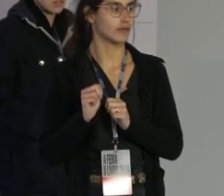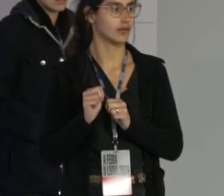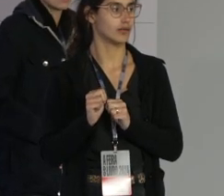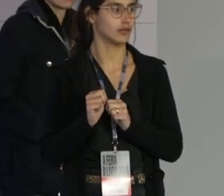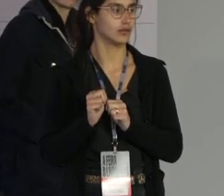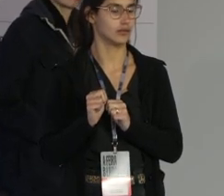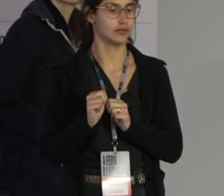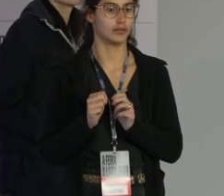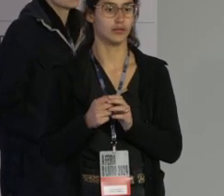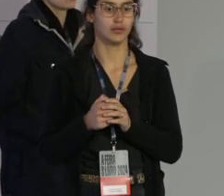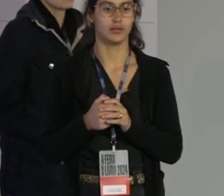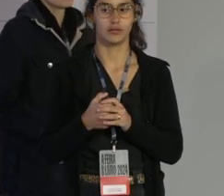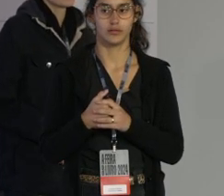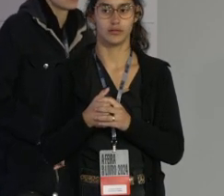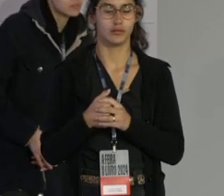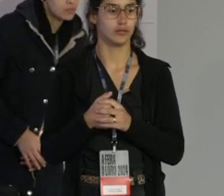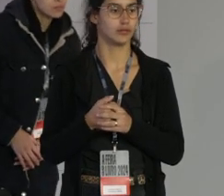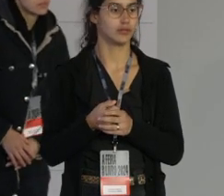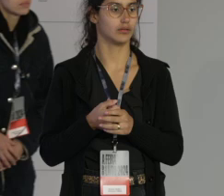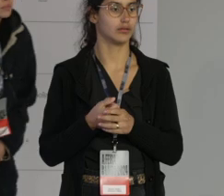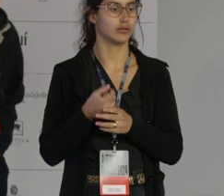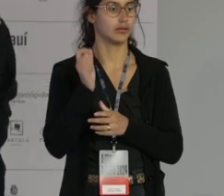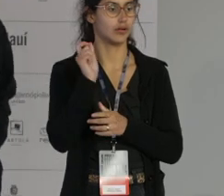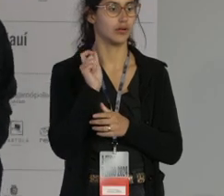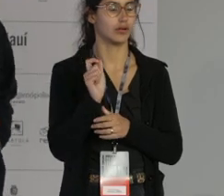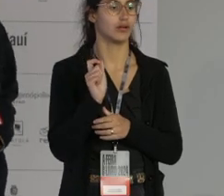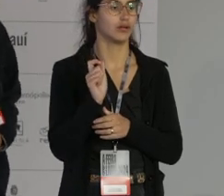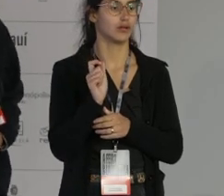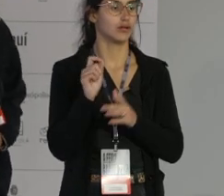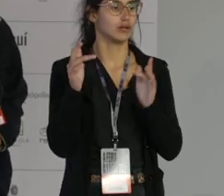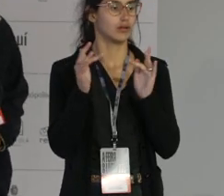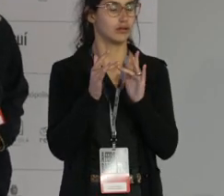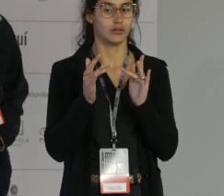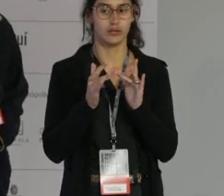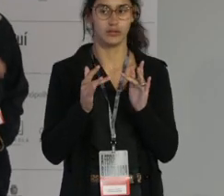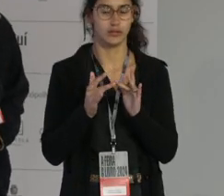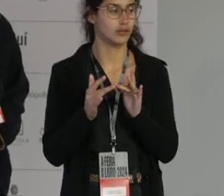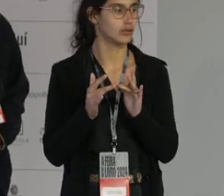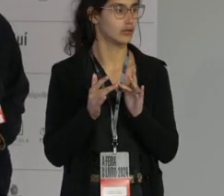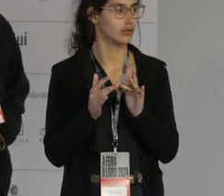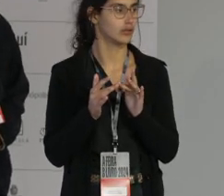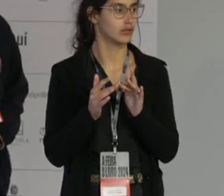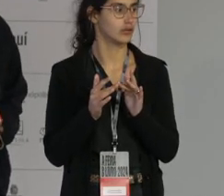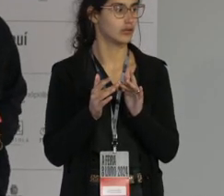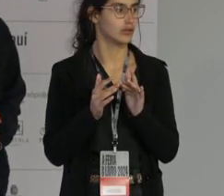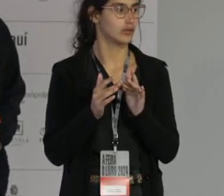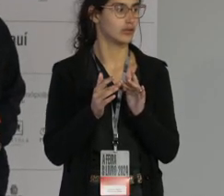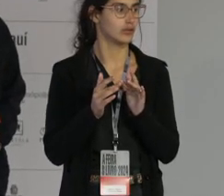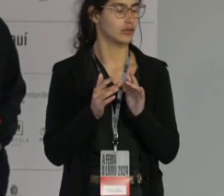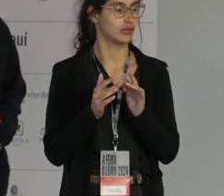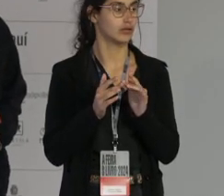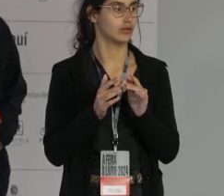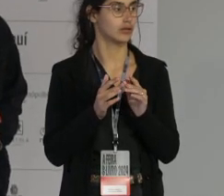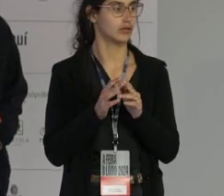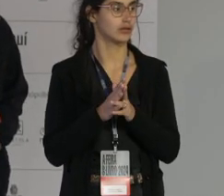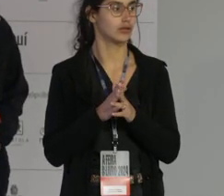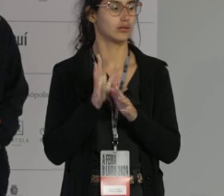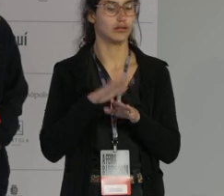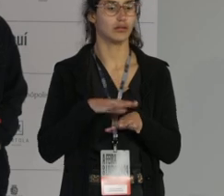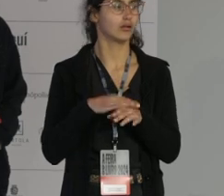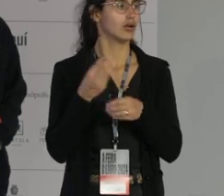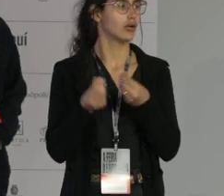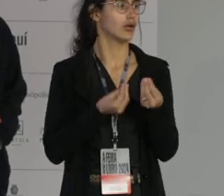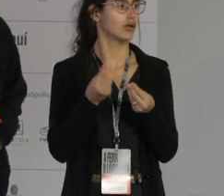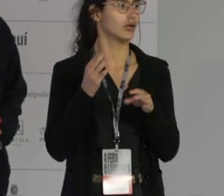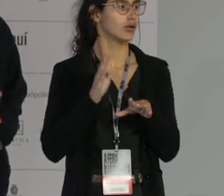sobre o conto que você liga a arte perdendo a nenhum mistério e o Eleanor Rigby. Como